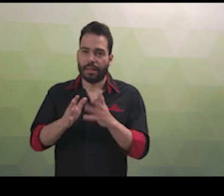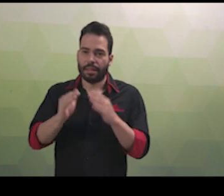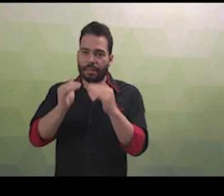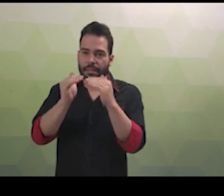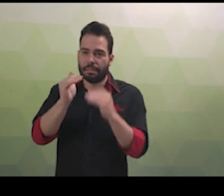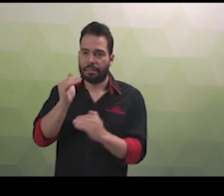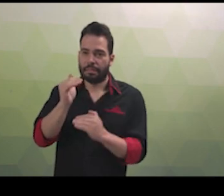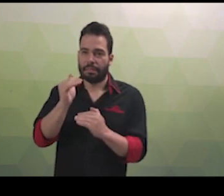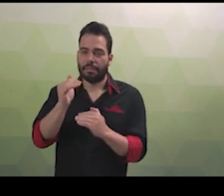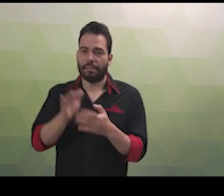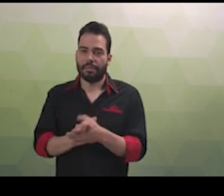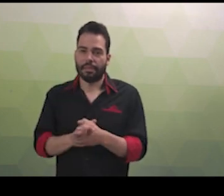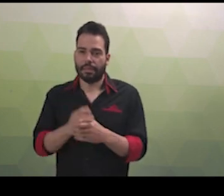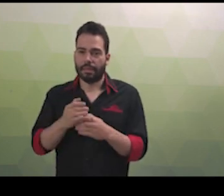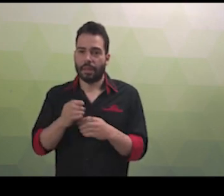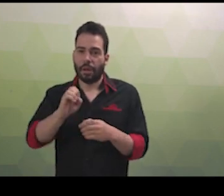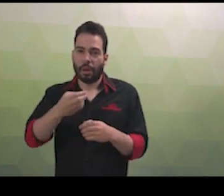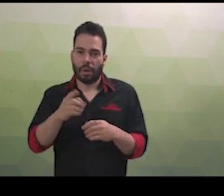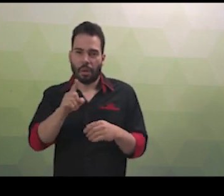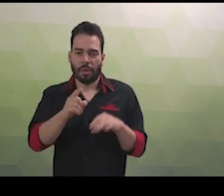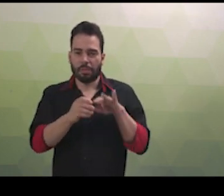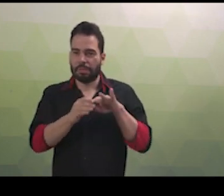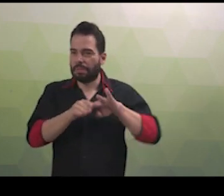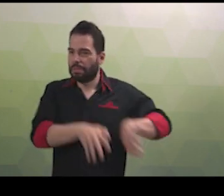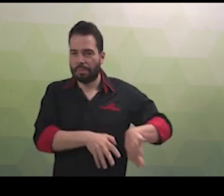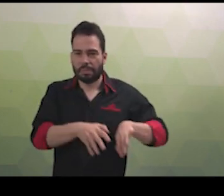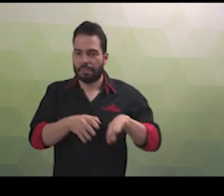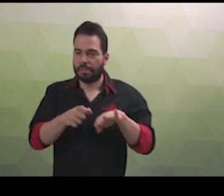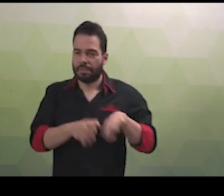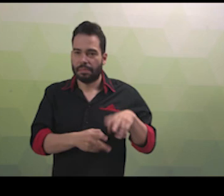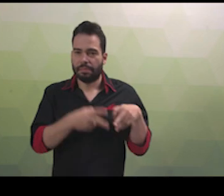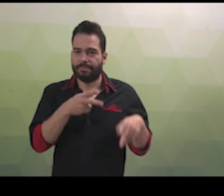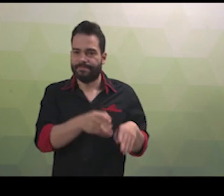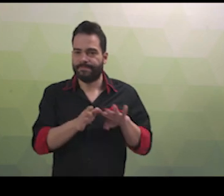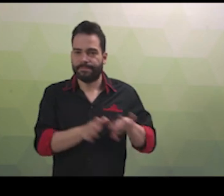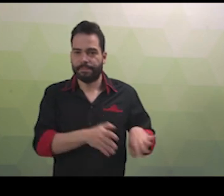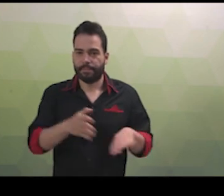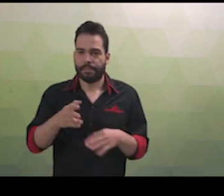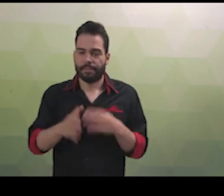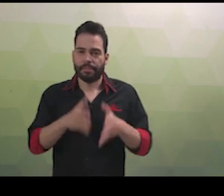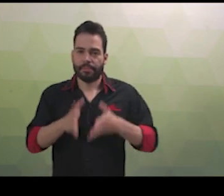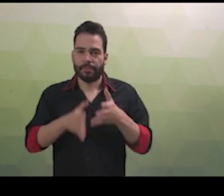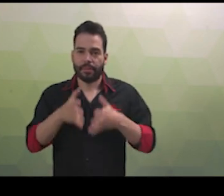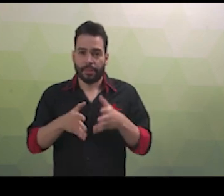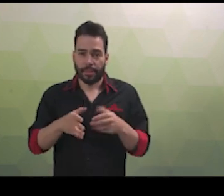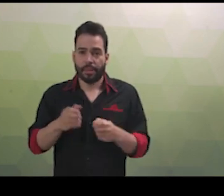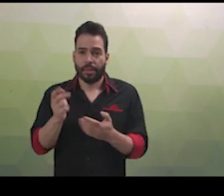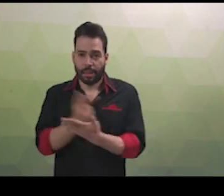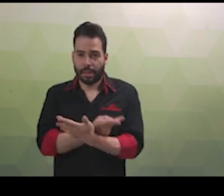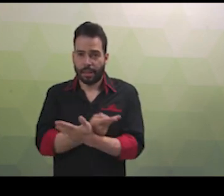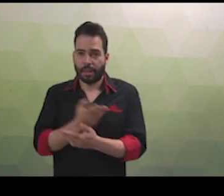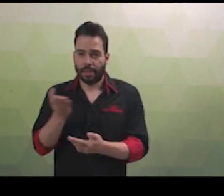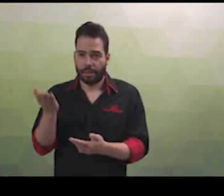estruturavam abertamente, de modo contrário à sua existência, cerceando a sua utilização pelas pessoas surdas,